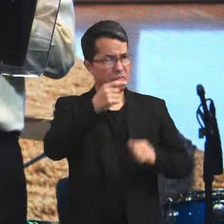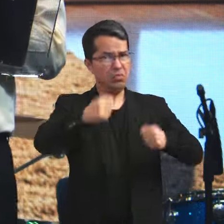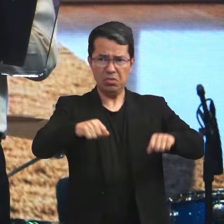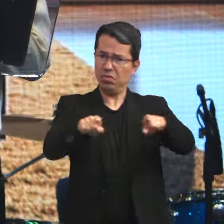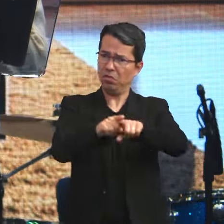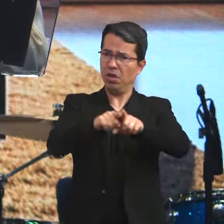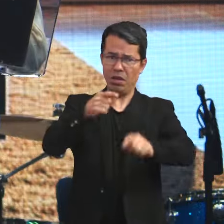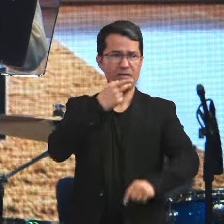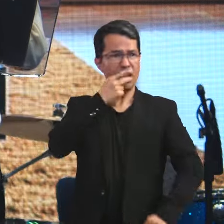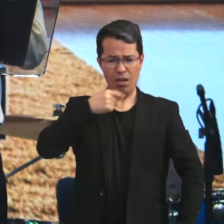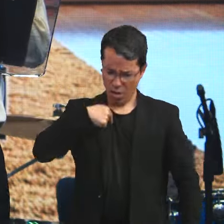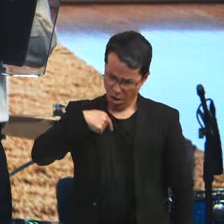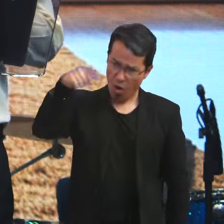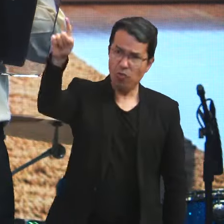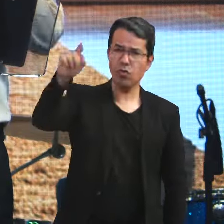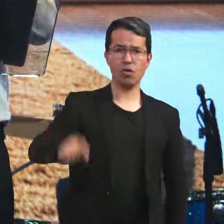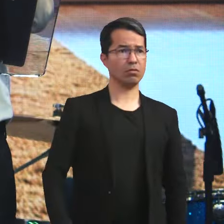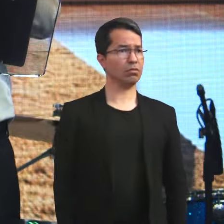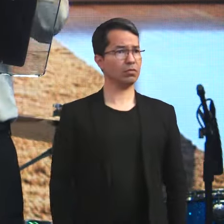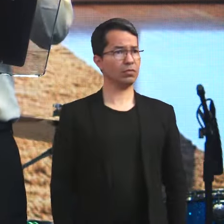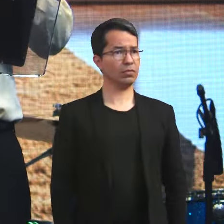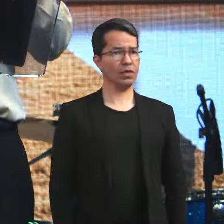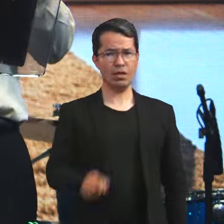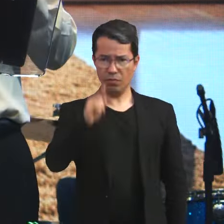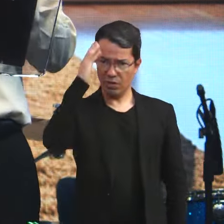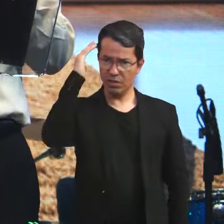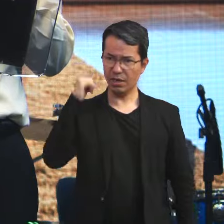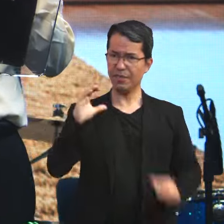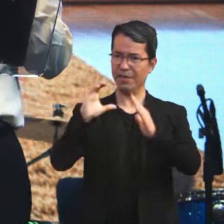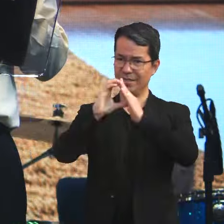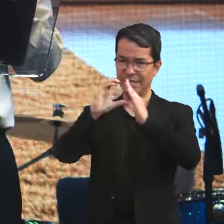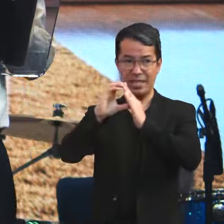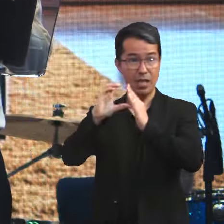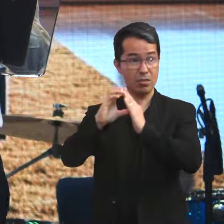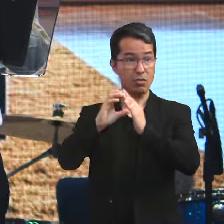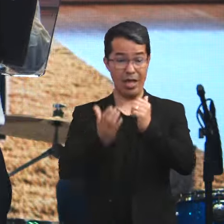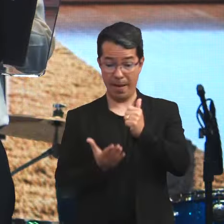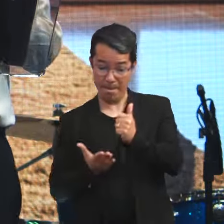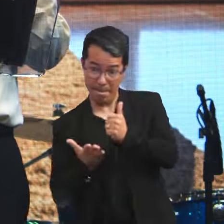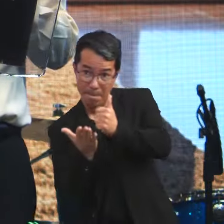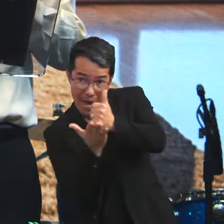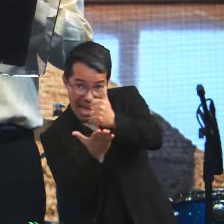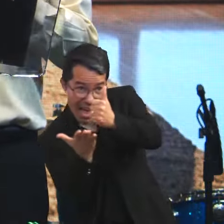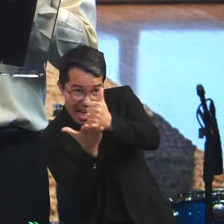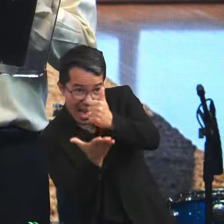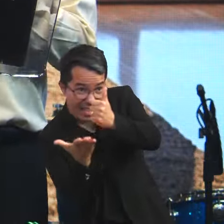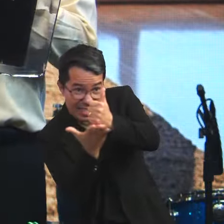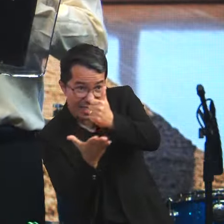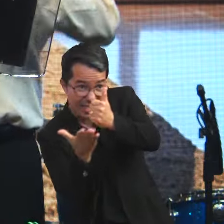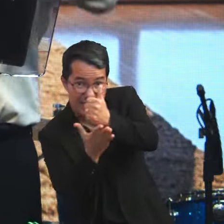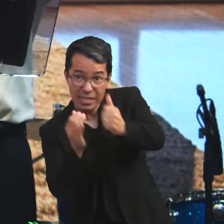casas n nas casas fund um do seus Element